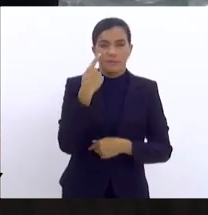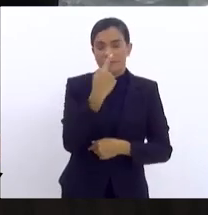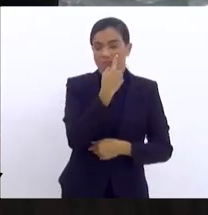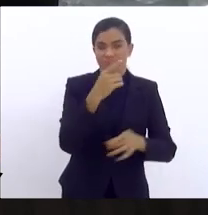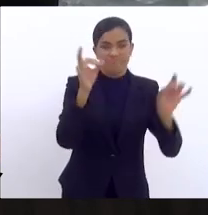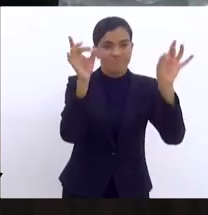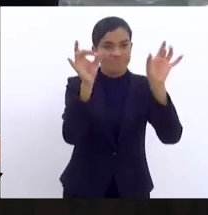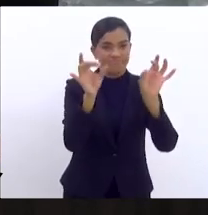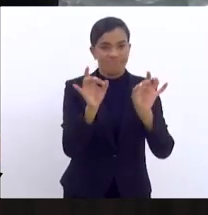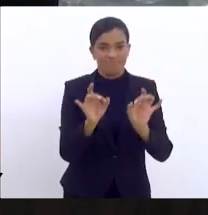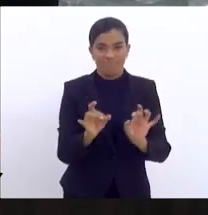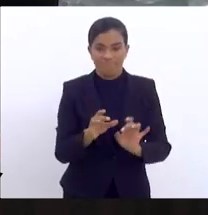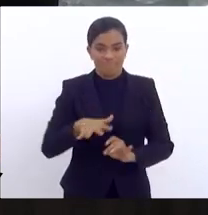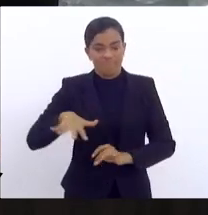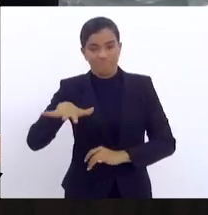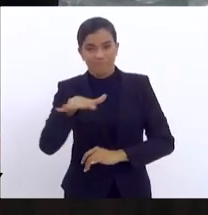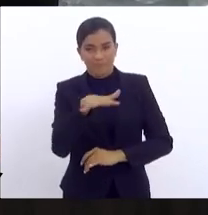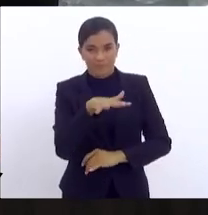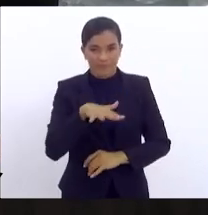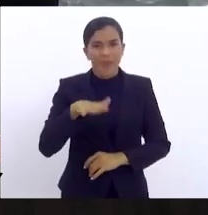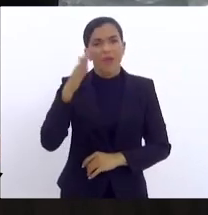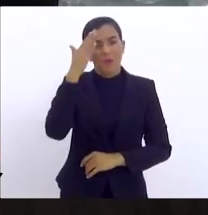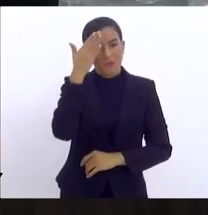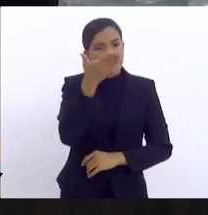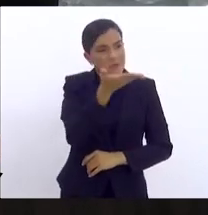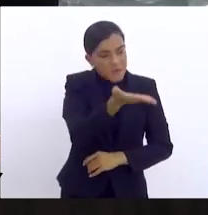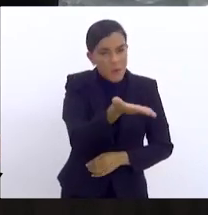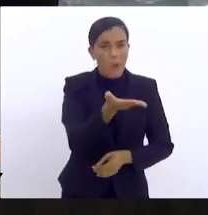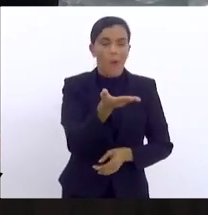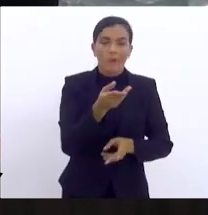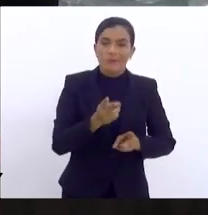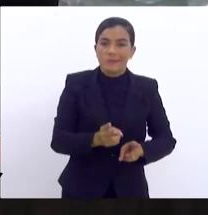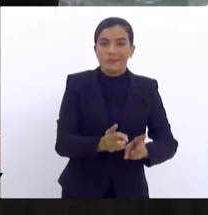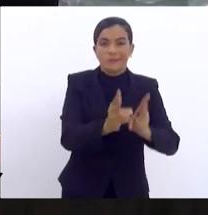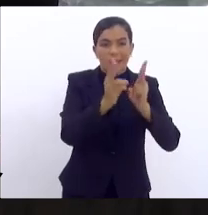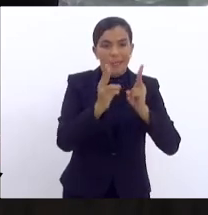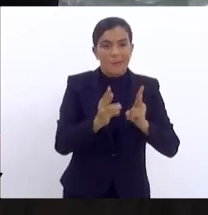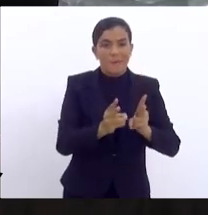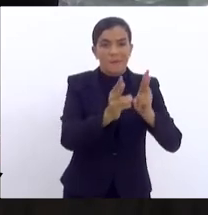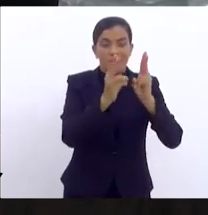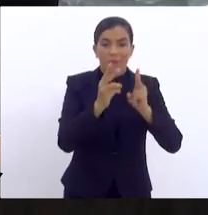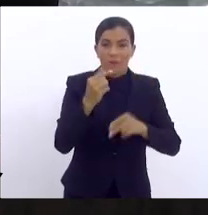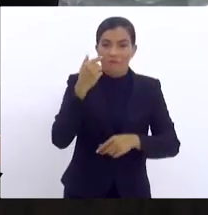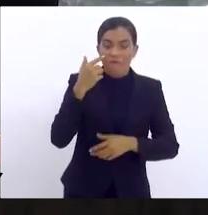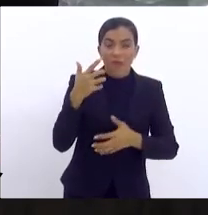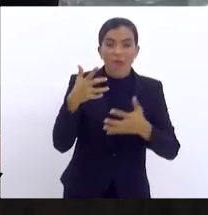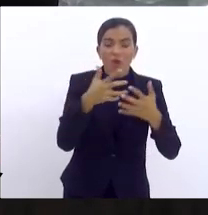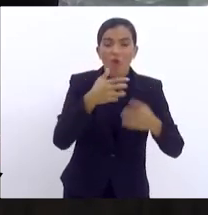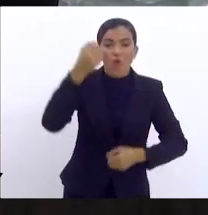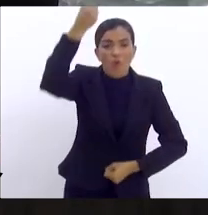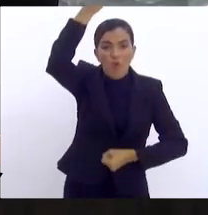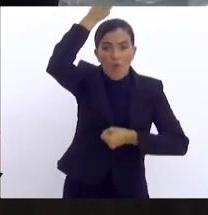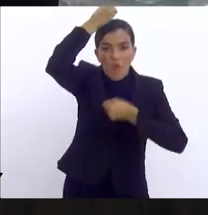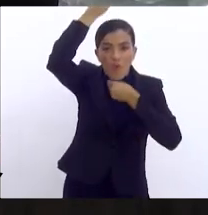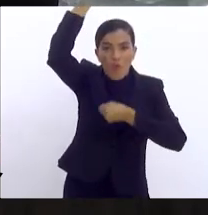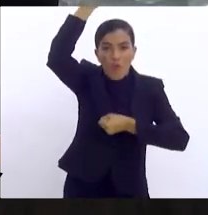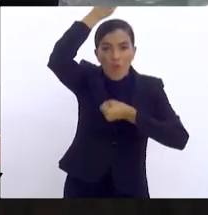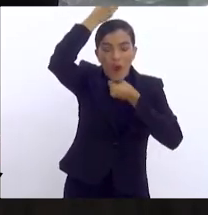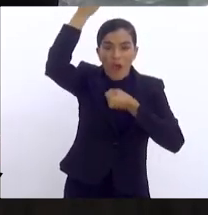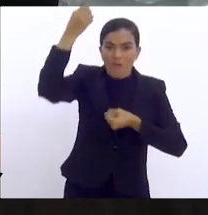para o mirante eu sei que o Senhor tem mandado constantemente eu nunca pensei em ver um Caveirão no Pilar nunca